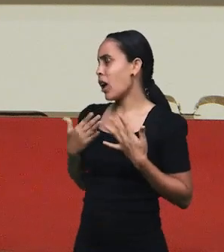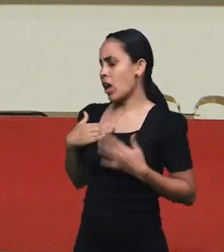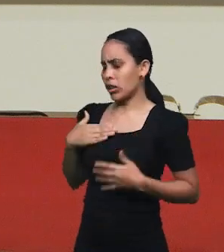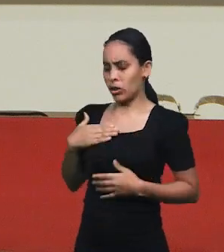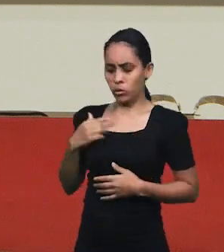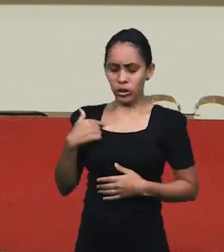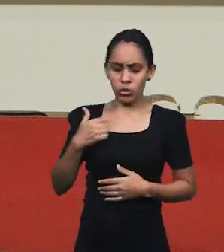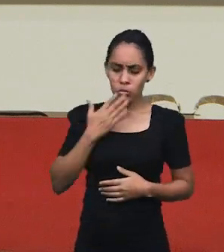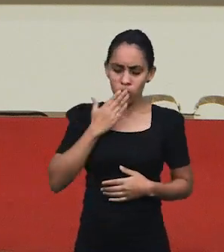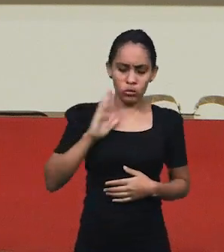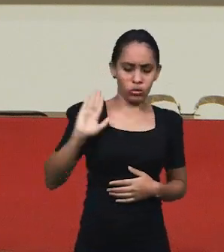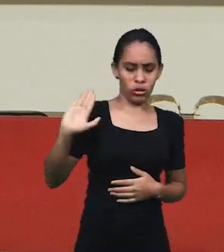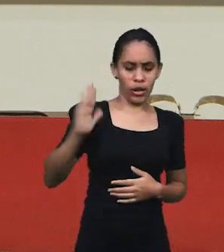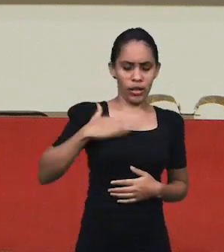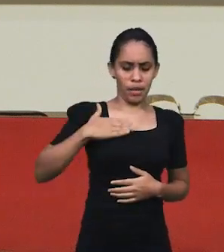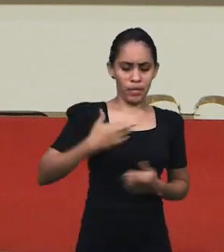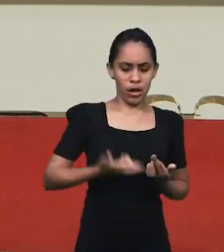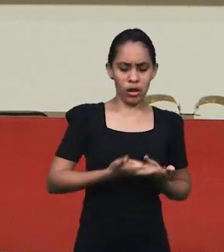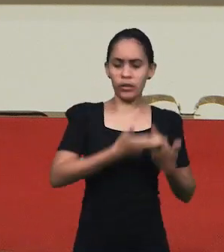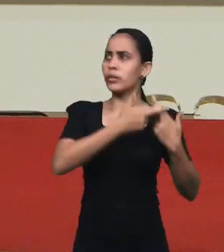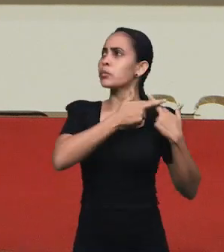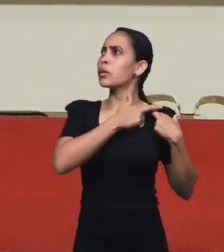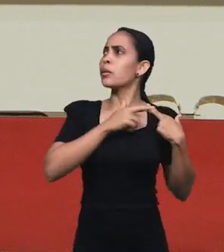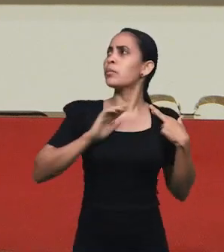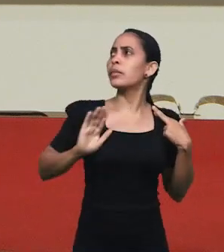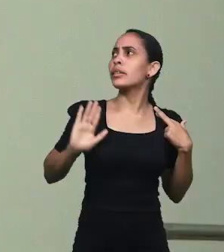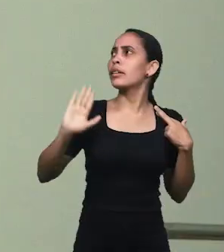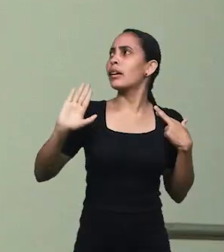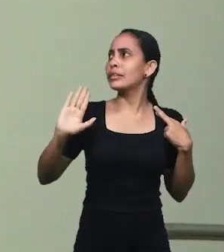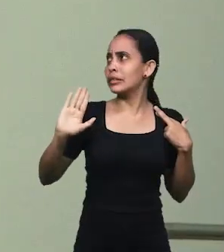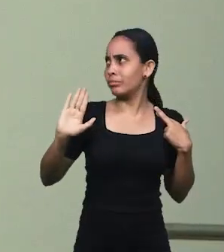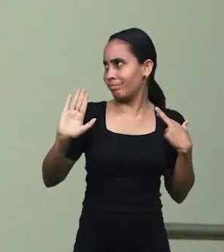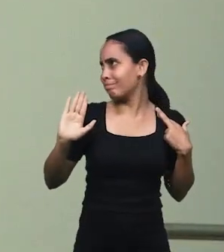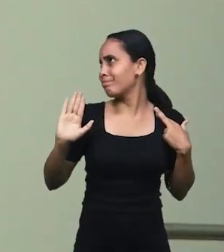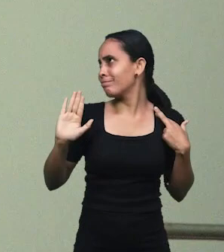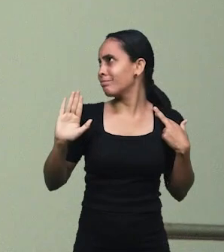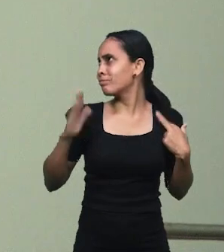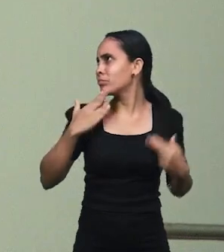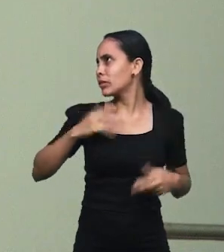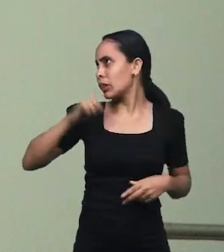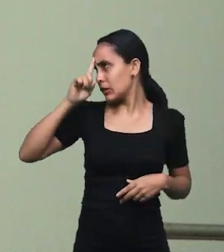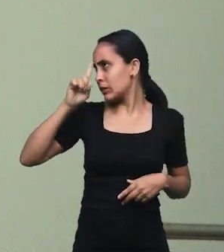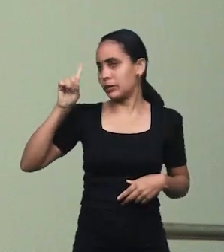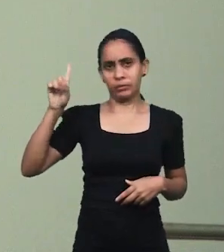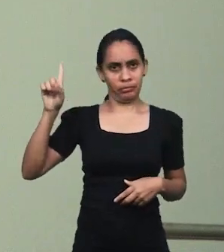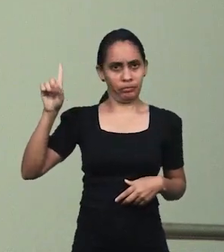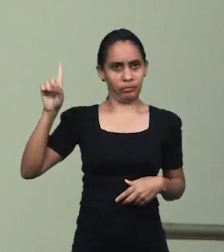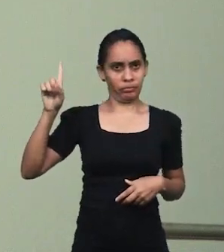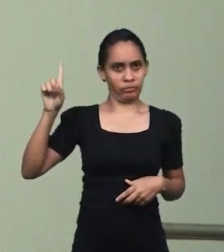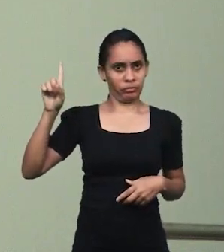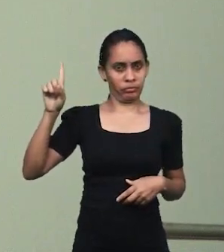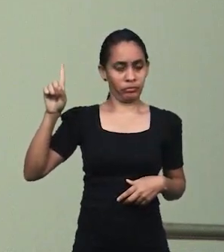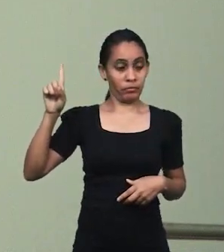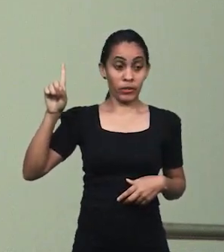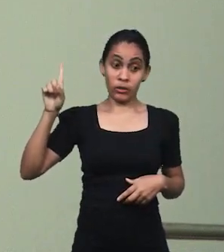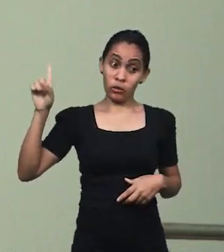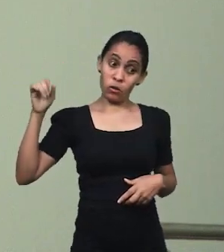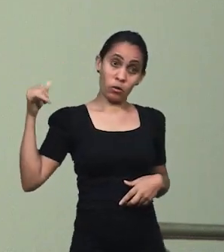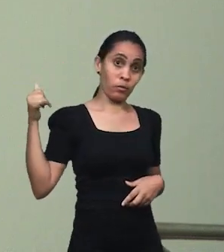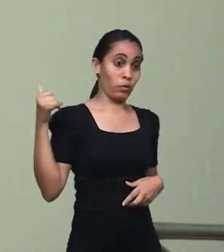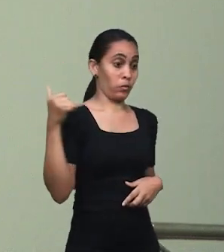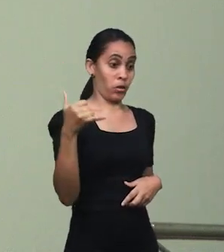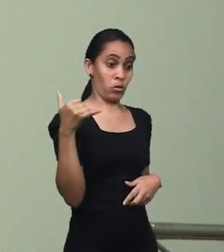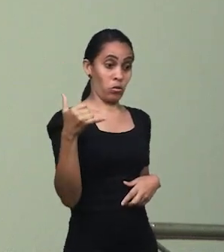isso, que eu acho que é uma palavra do Senhor para os soldados. Diante dos perigos